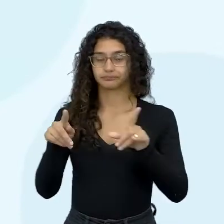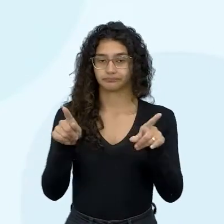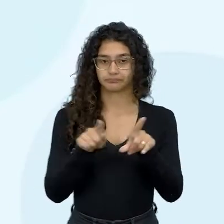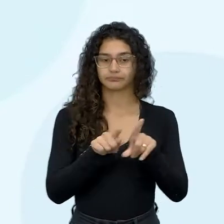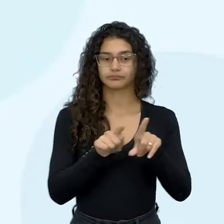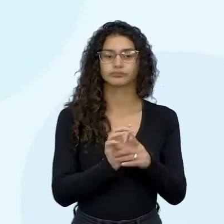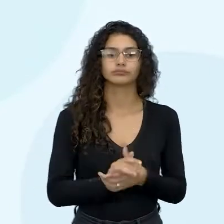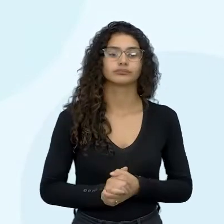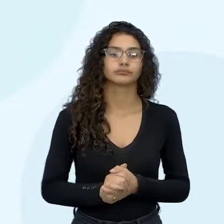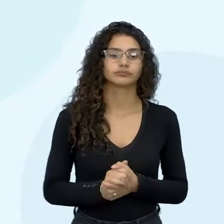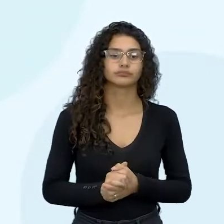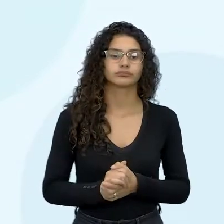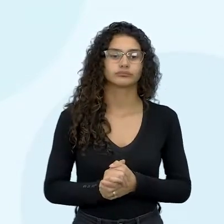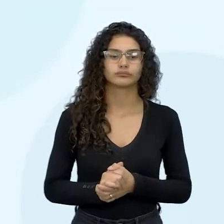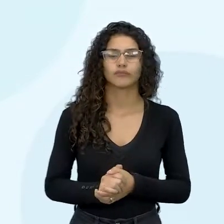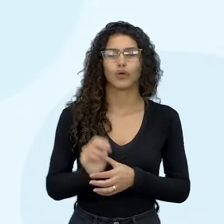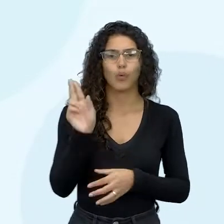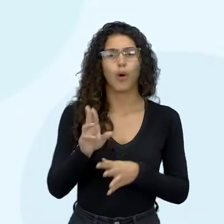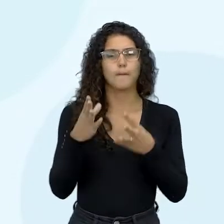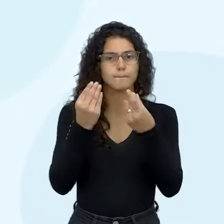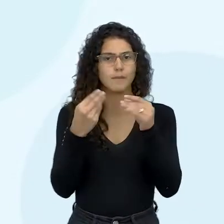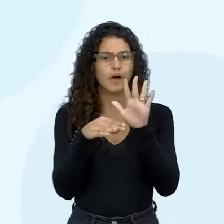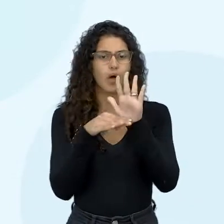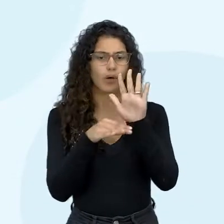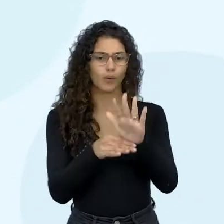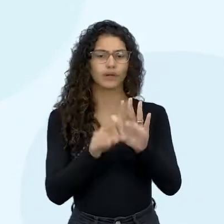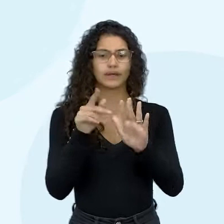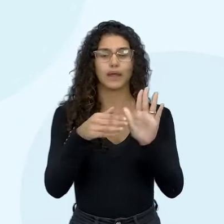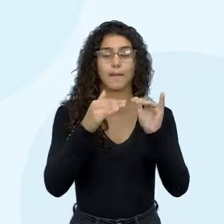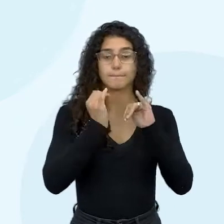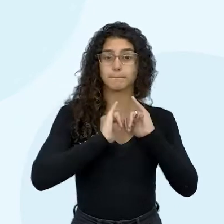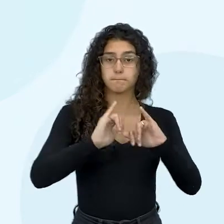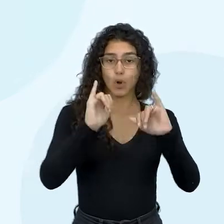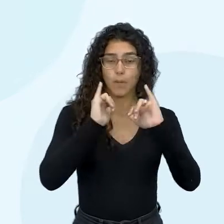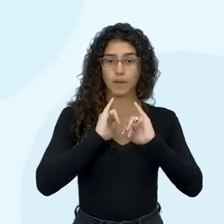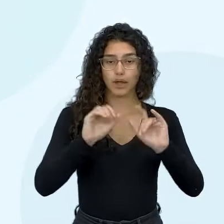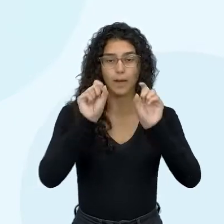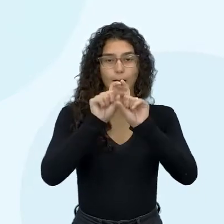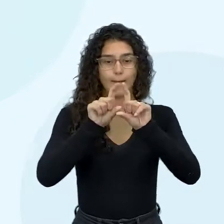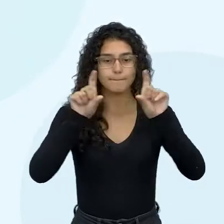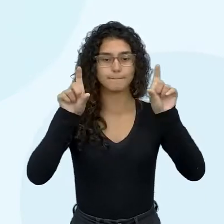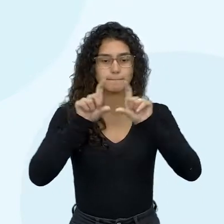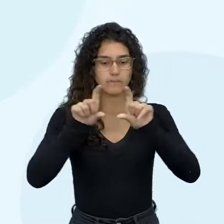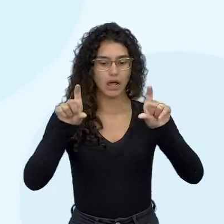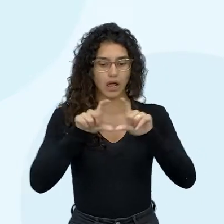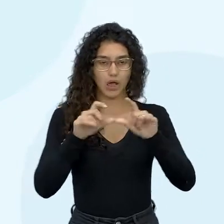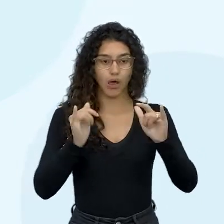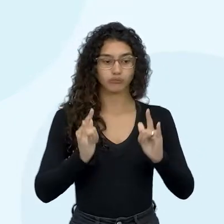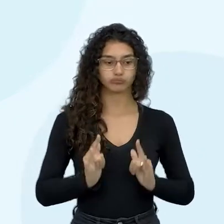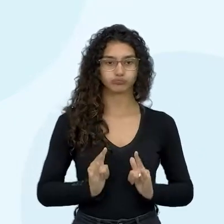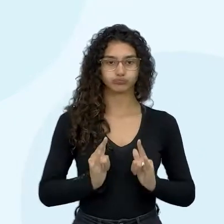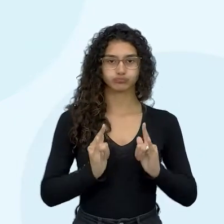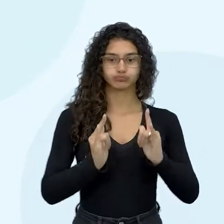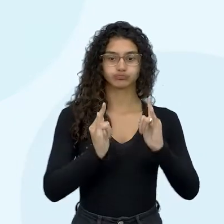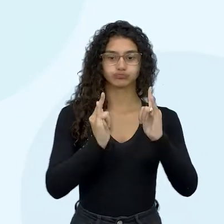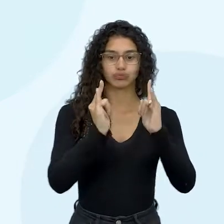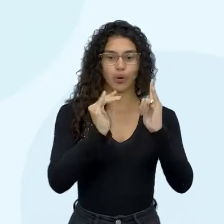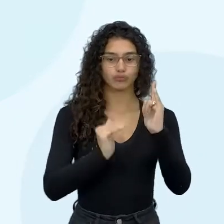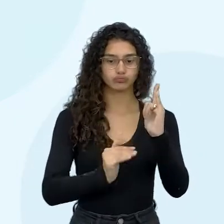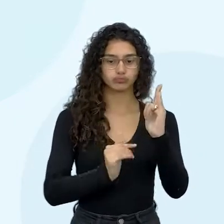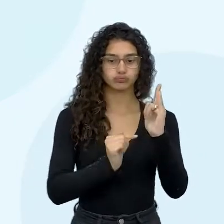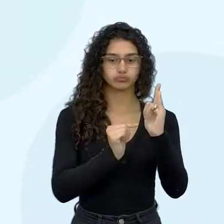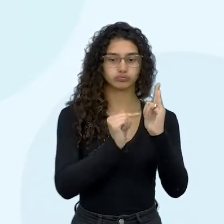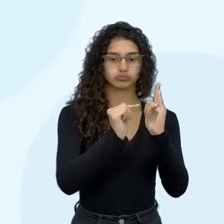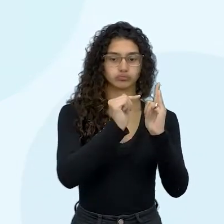É muito comum esse recurso, que nada mais é que a propaganda que fica aparecendo nos elevadores. Então, hoje em dia, a gente